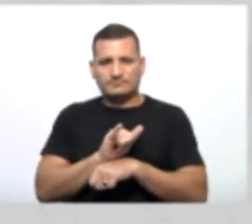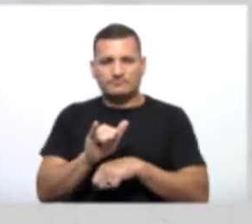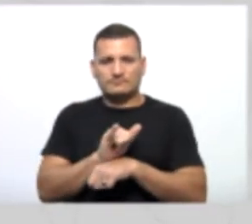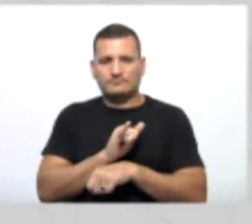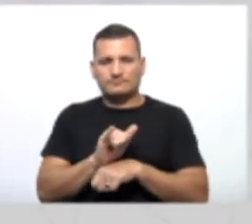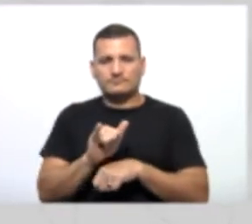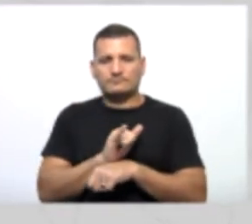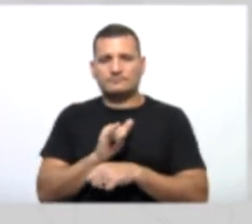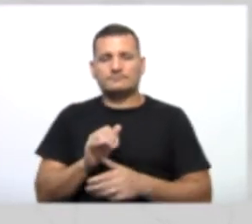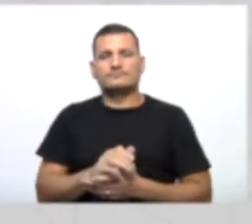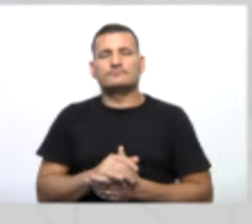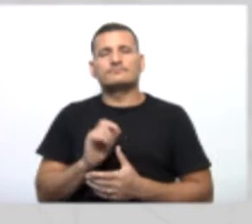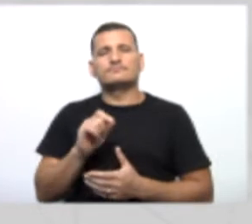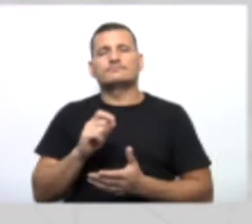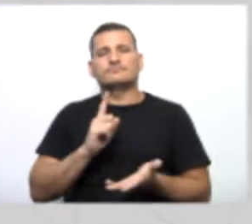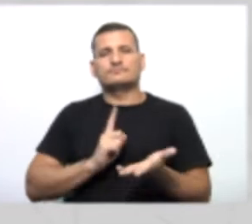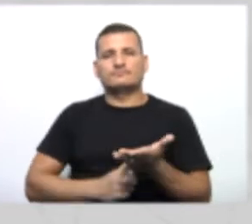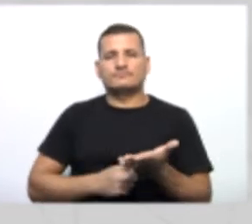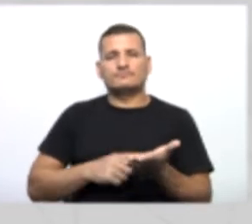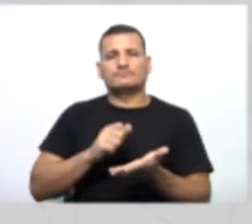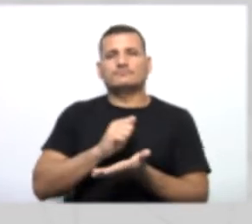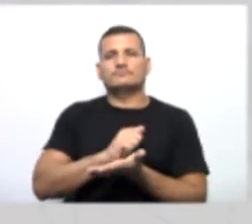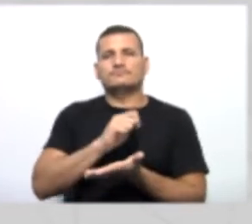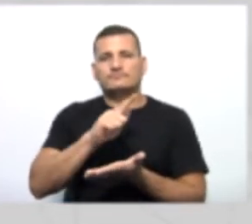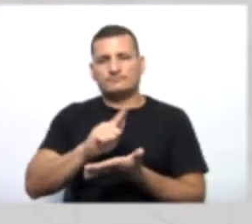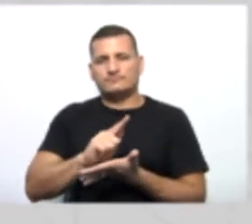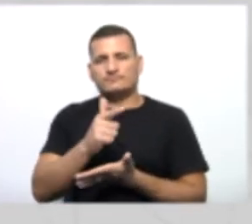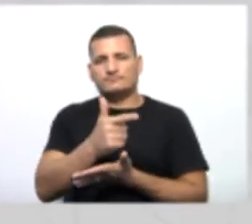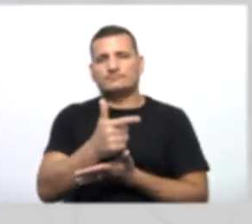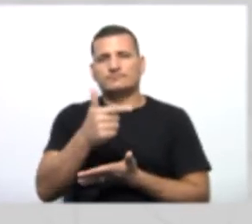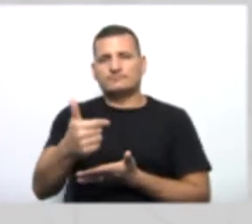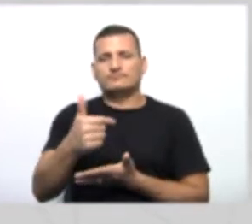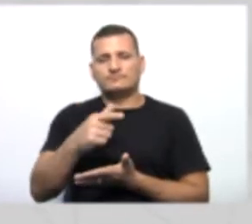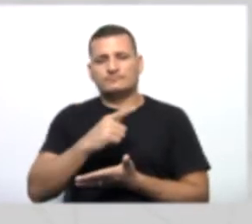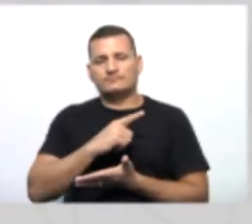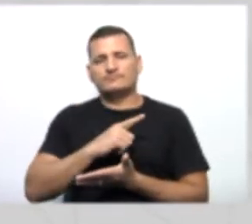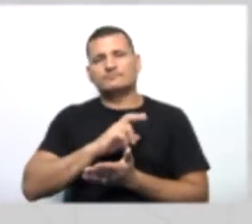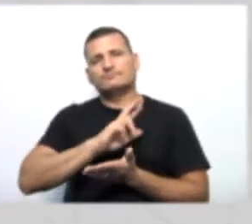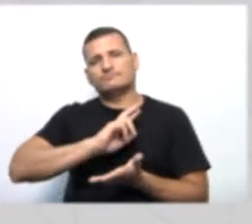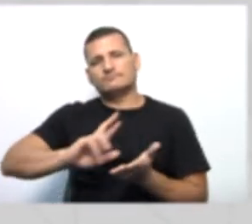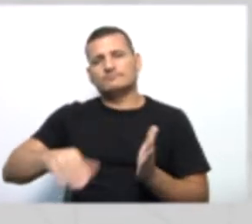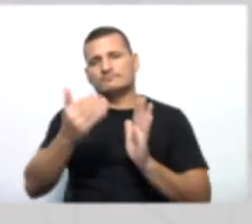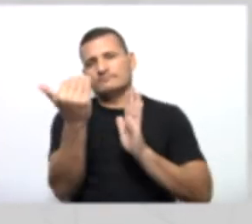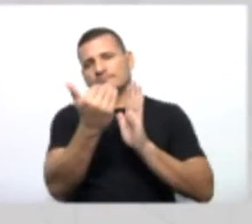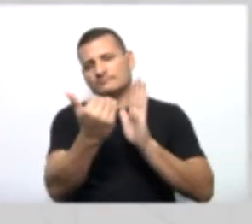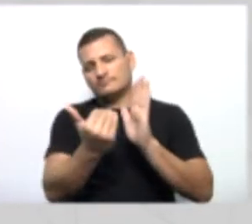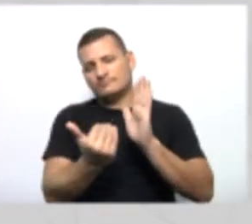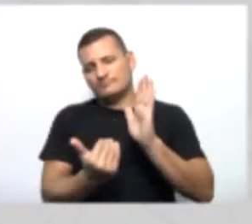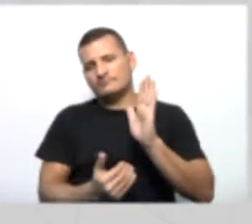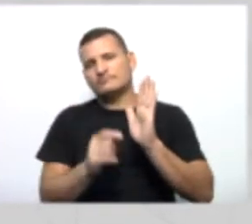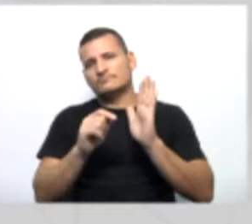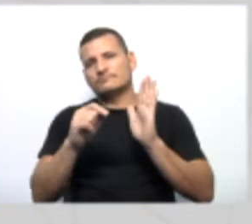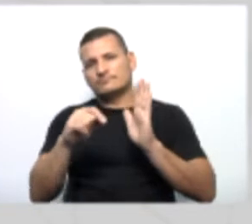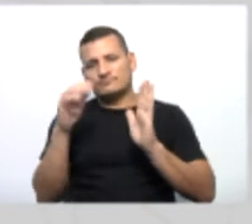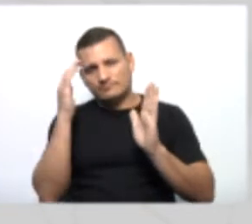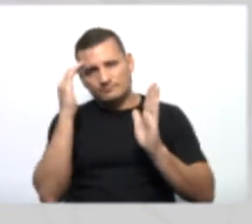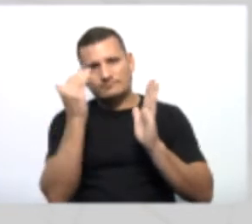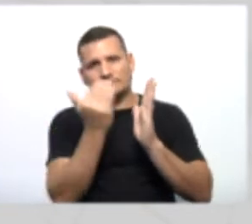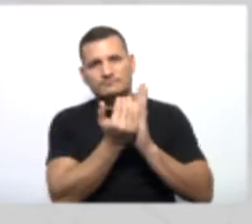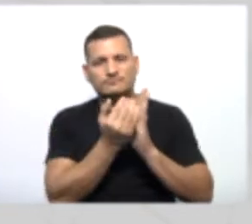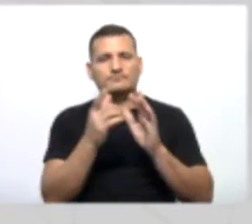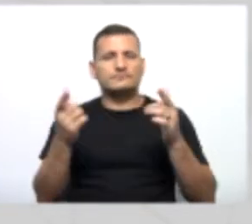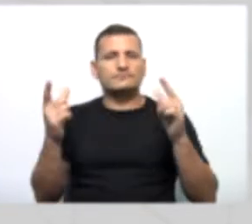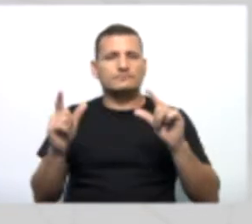foi estabelecida uma Agenda 21, contendo várias orientações para minimizar os impactos no